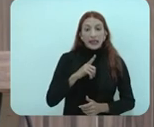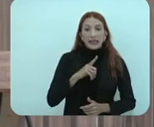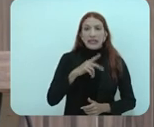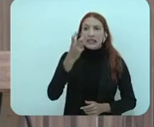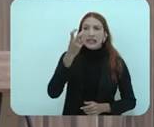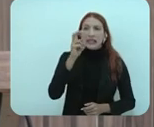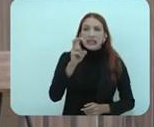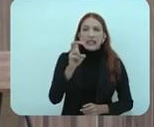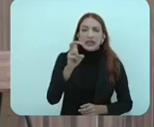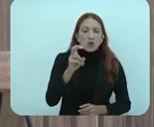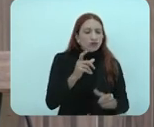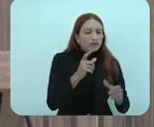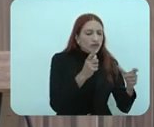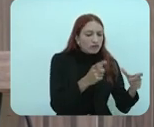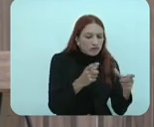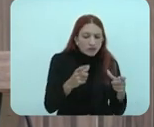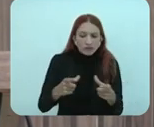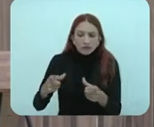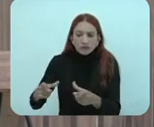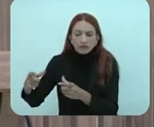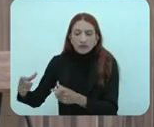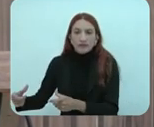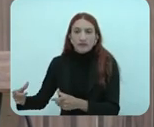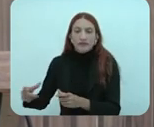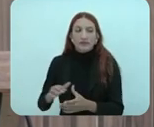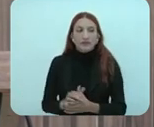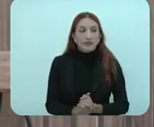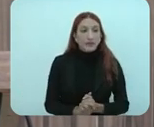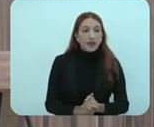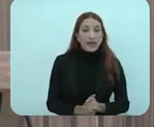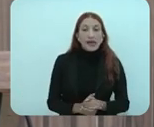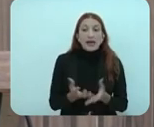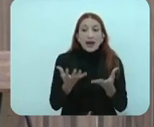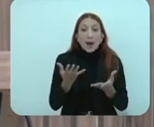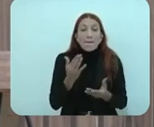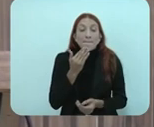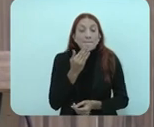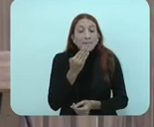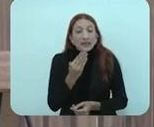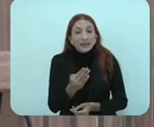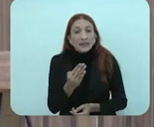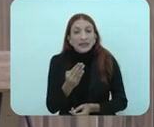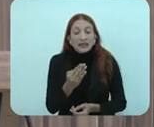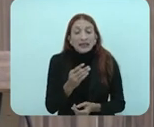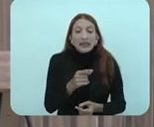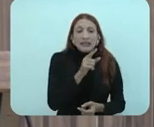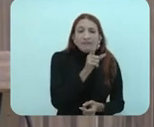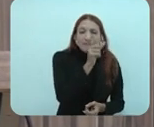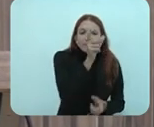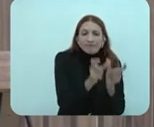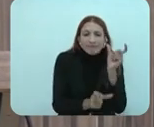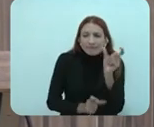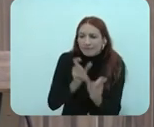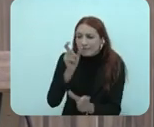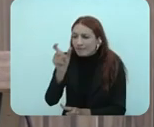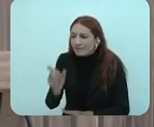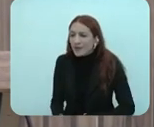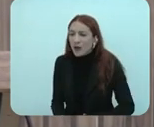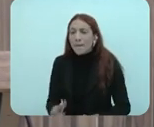cinco segmentos, né? E quero pedir mais uma vez o apoio de cada um de vocês.